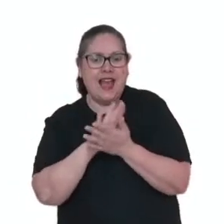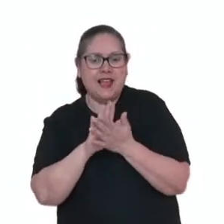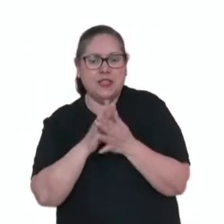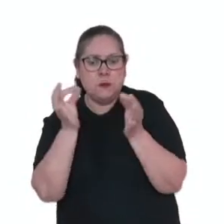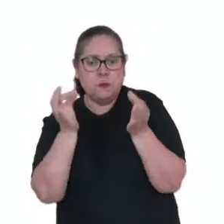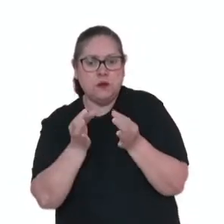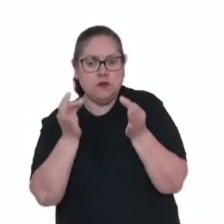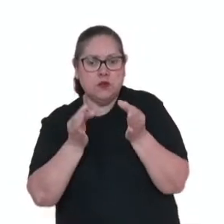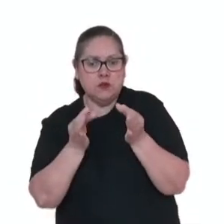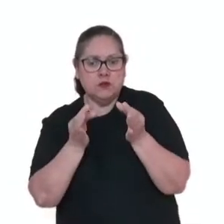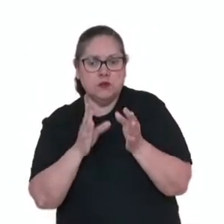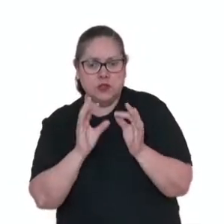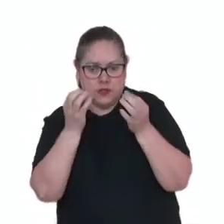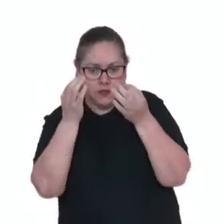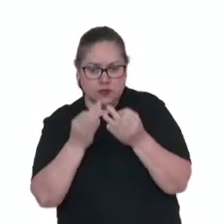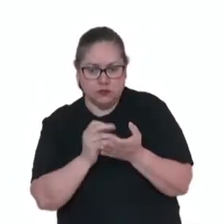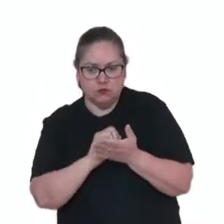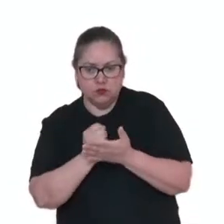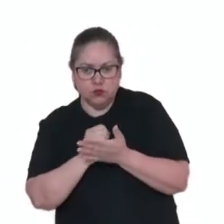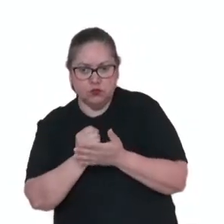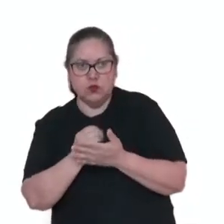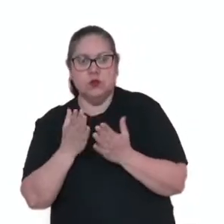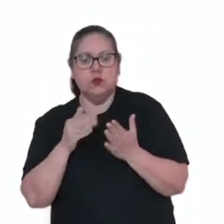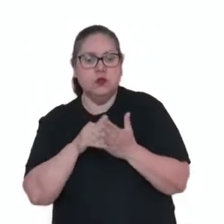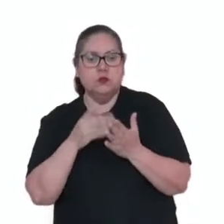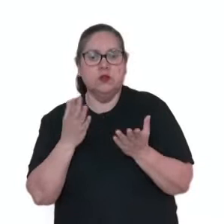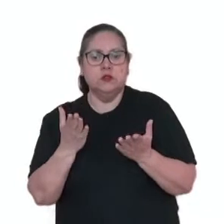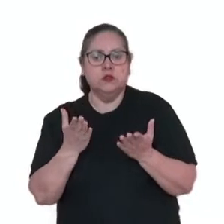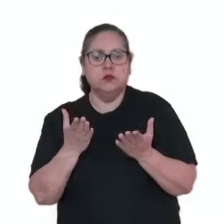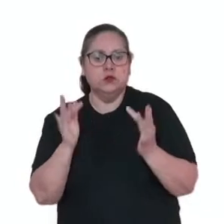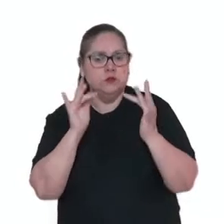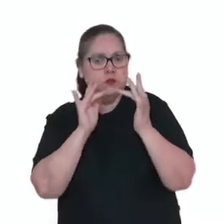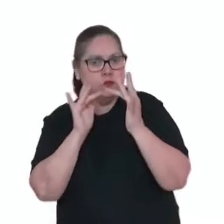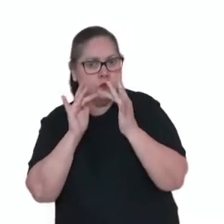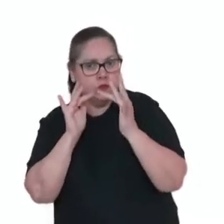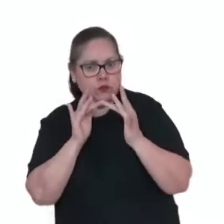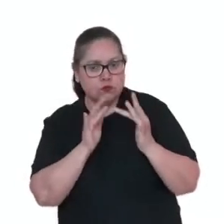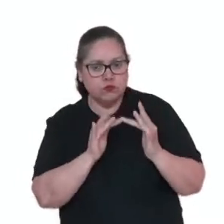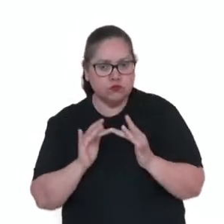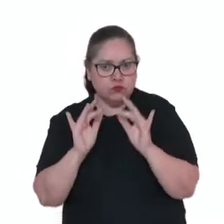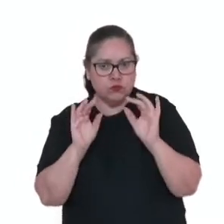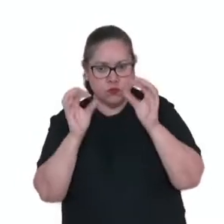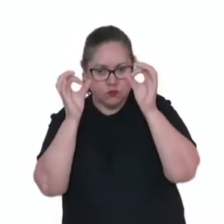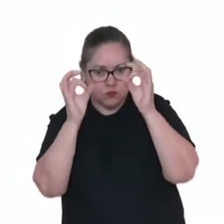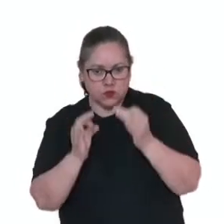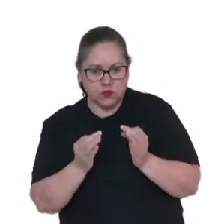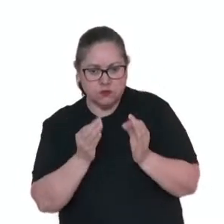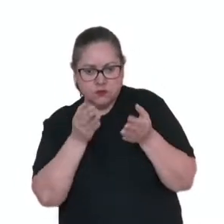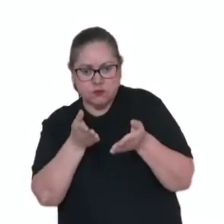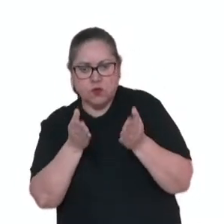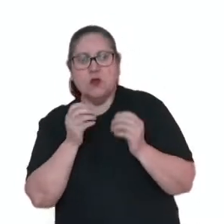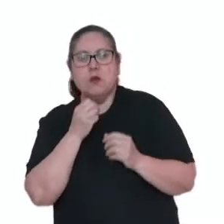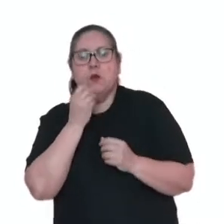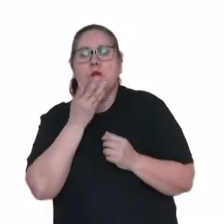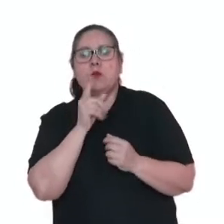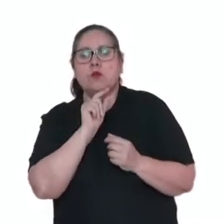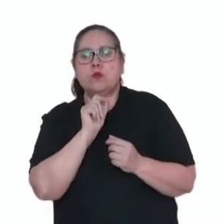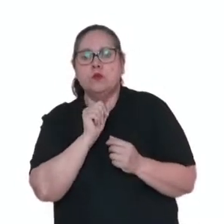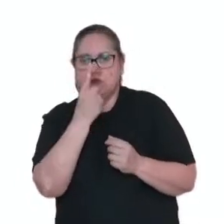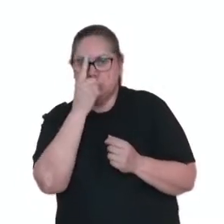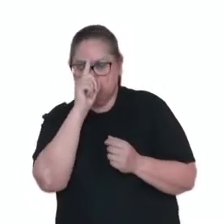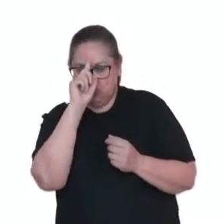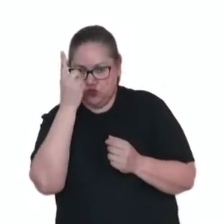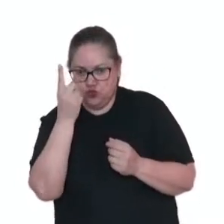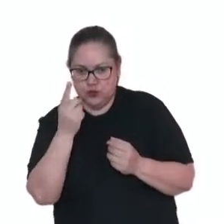que atendem os limites do controle, ou seja, estão de acordo com o padrão. E supondo que em um